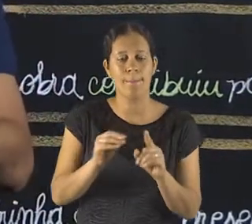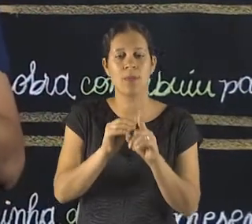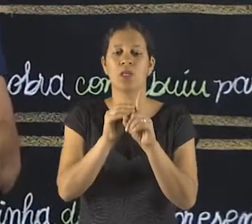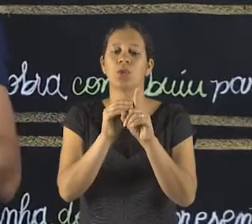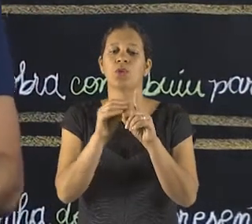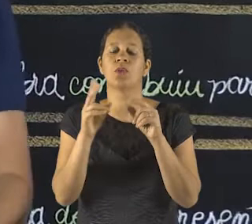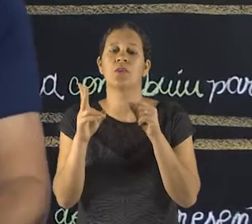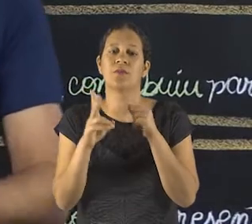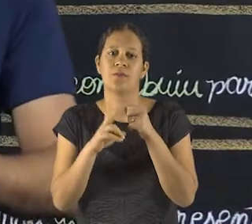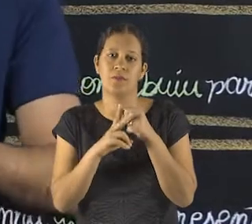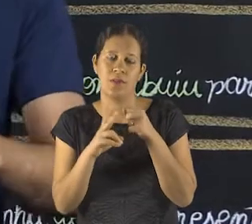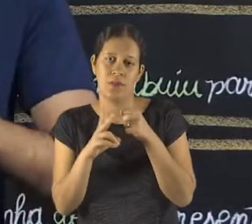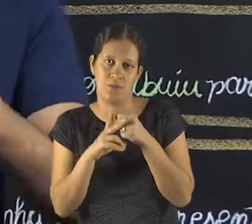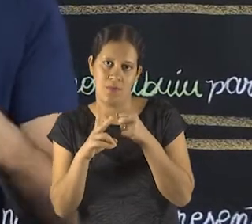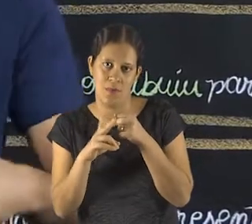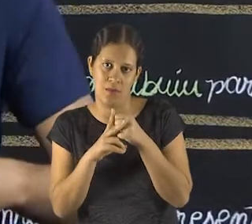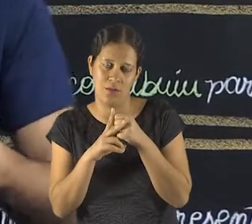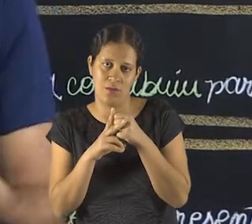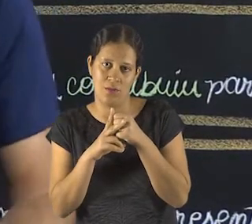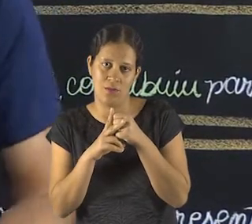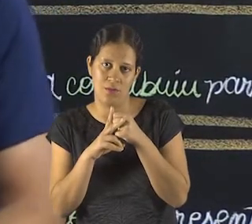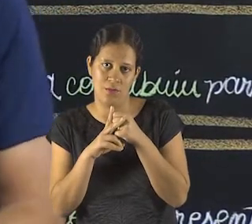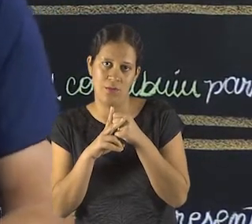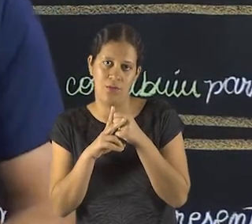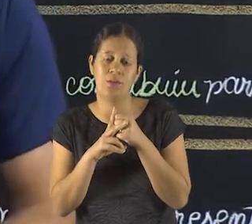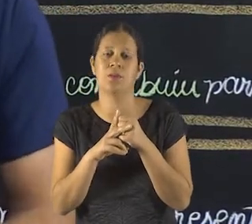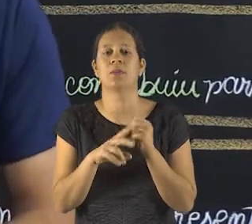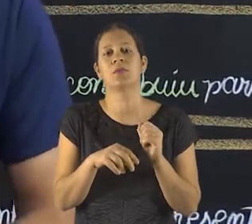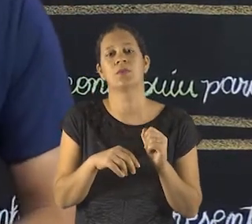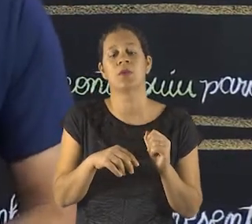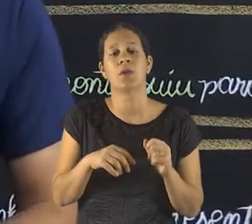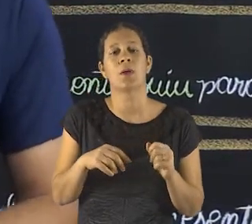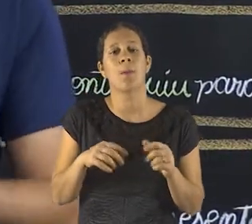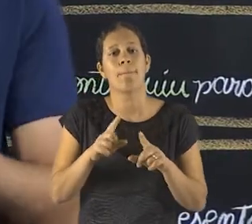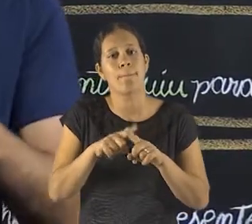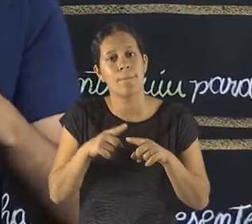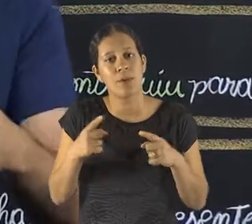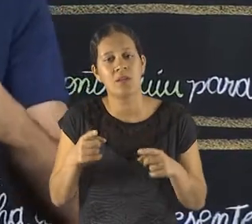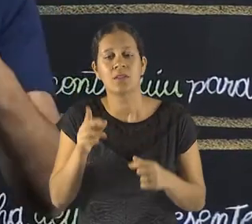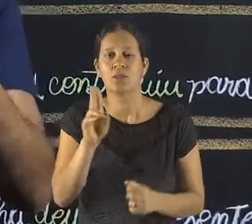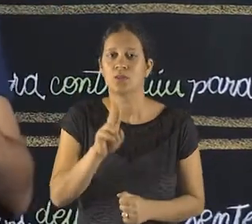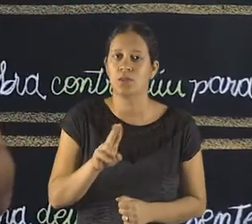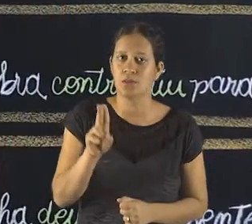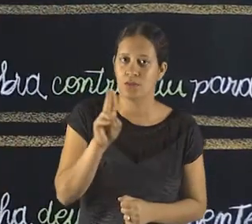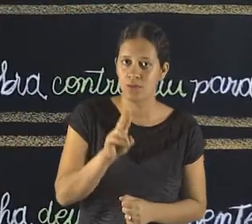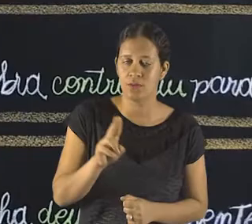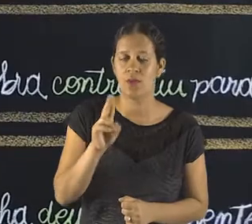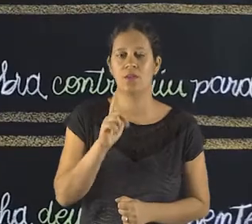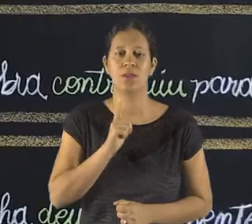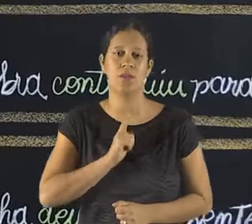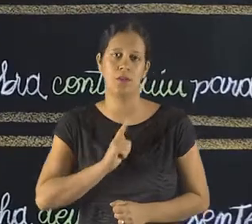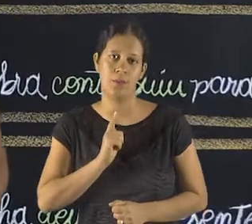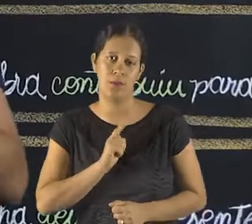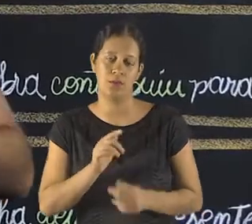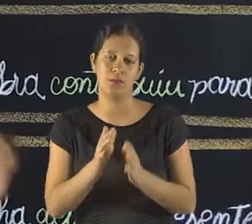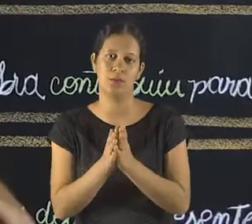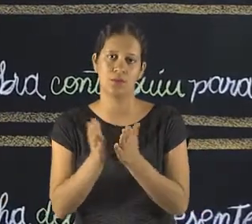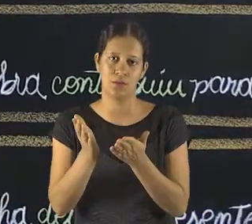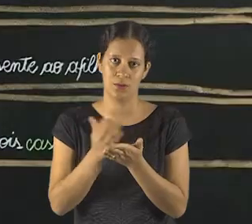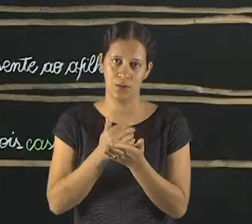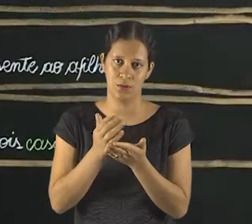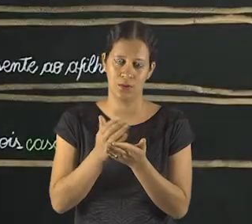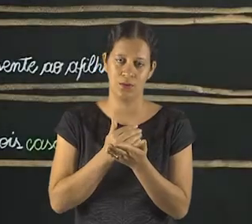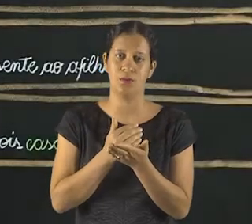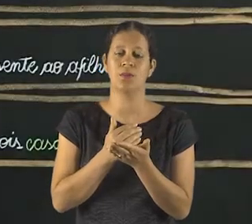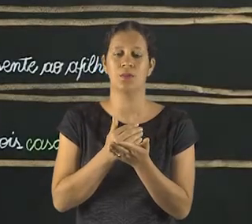de complemento verbal, mas é bom que a gente se acostume com essa nomenclatura do objeto direto, porque é a nomenclatura mais usada nos livros de português e na